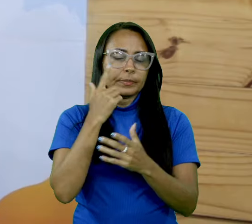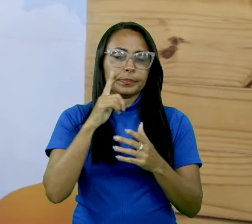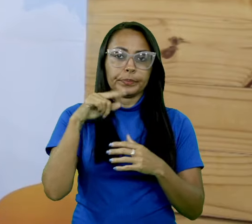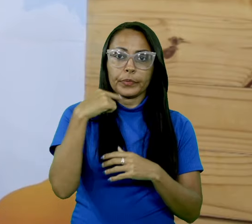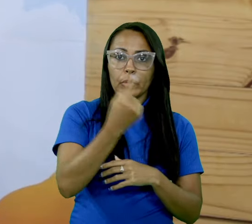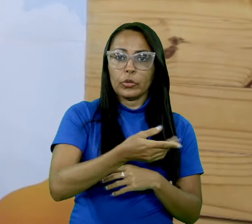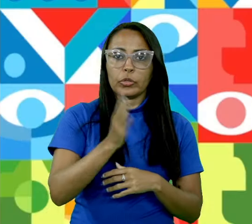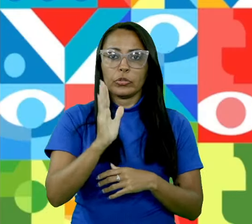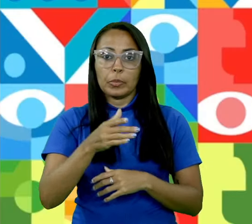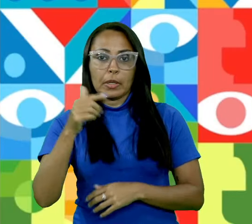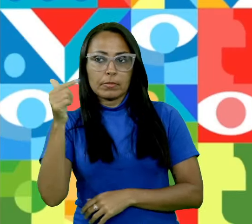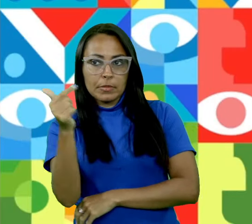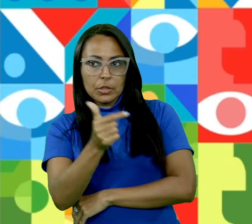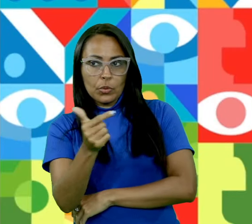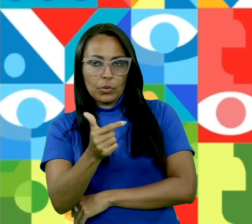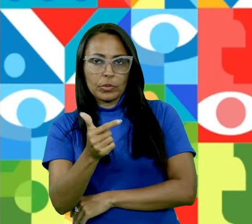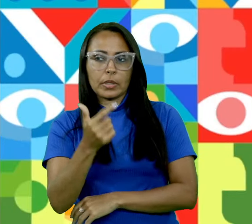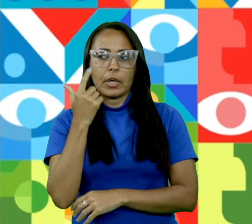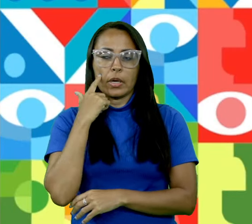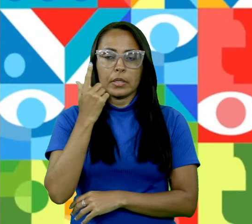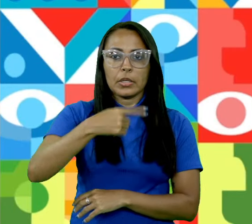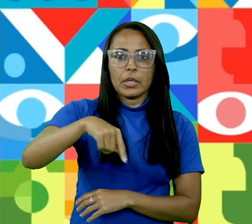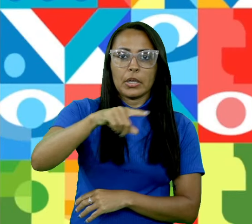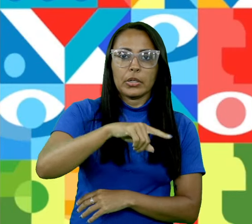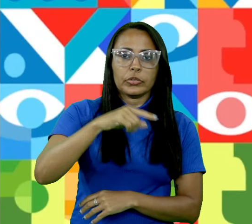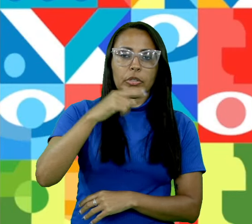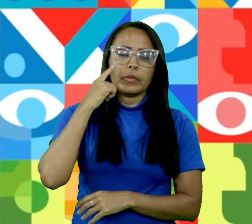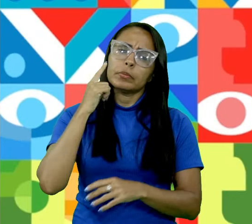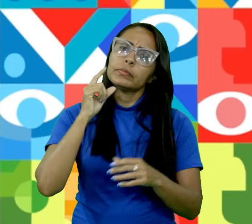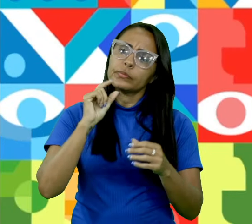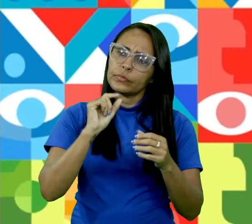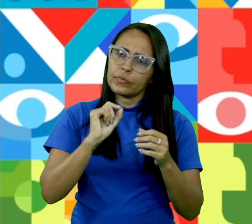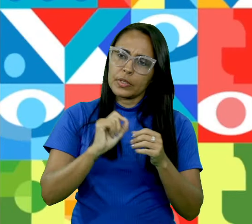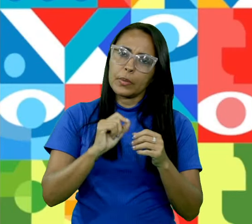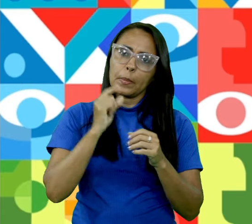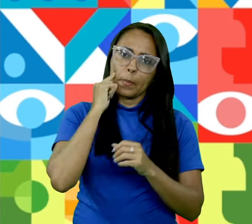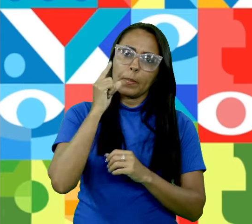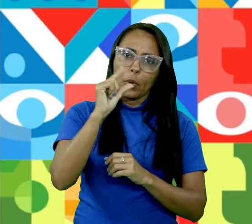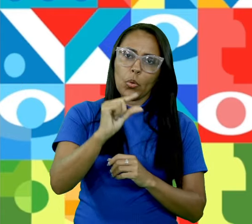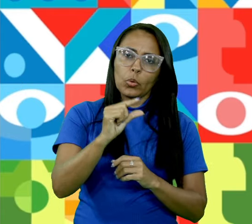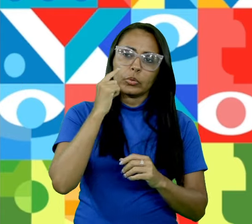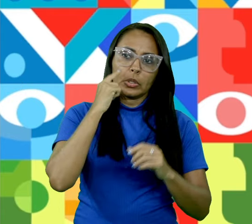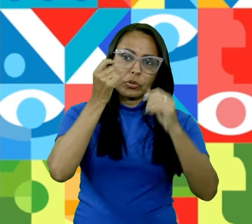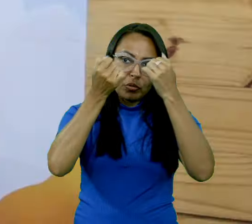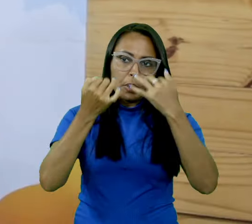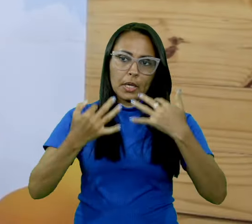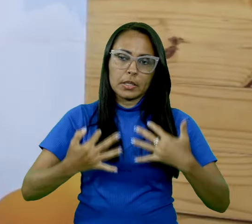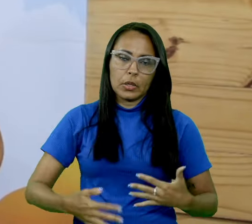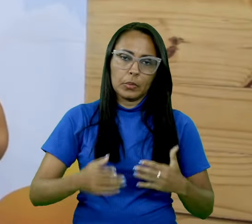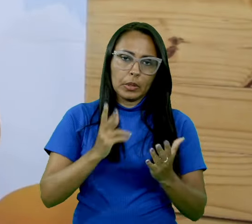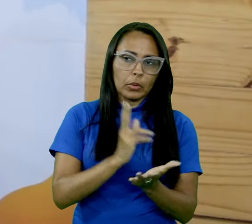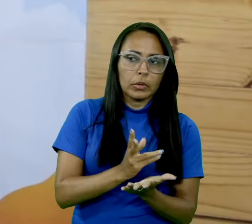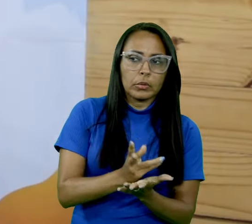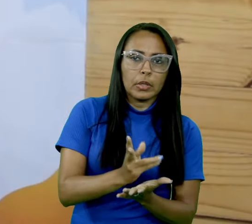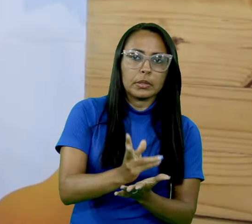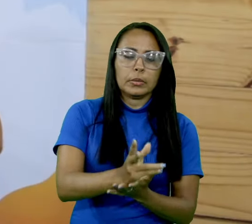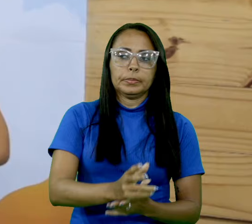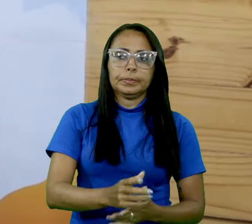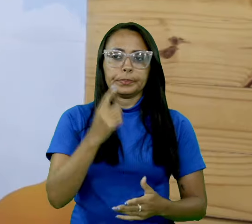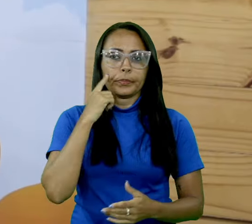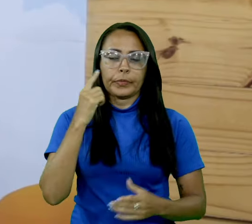na unidade 2. Antes, porém, eu gostaria aqui de fazer um pouco do destaque que tratamos na unidade 1.